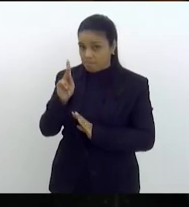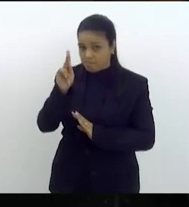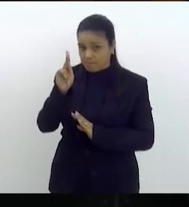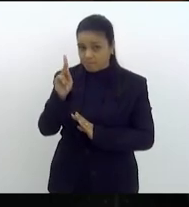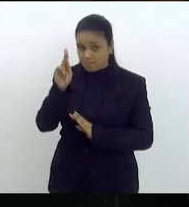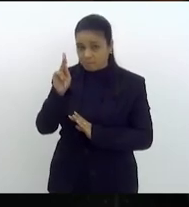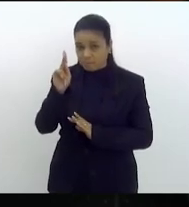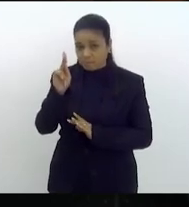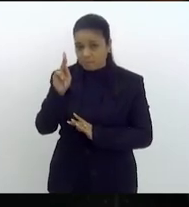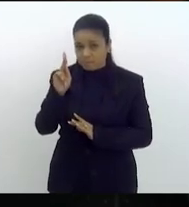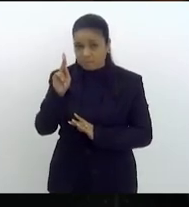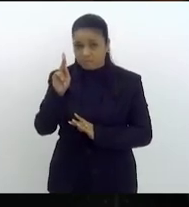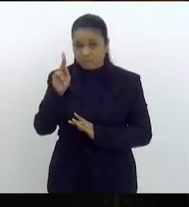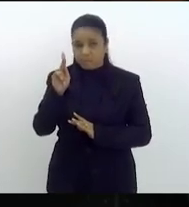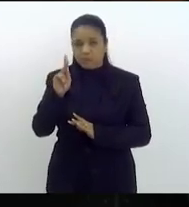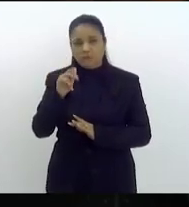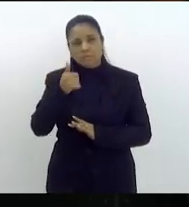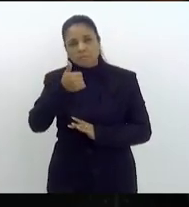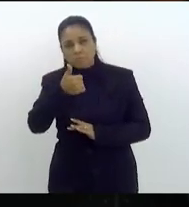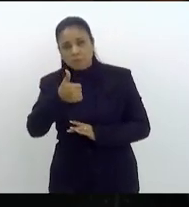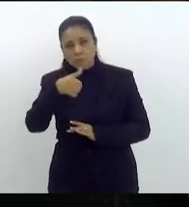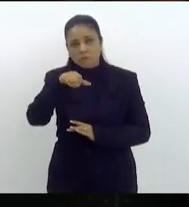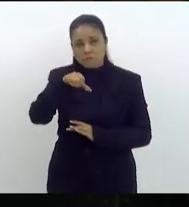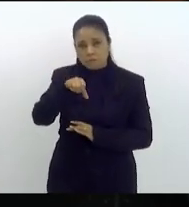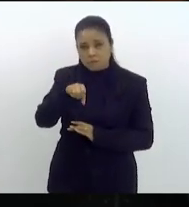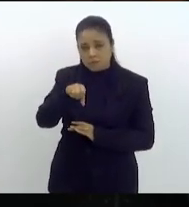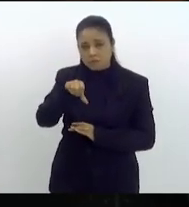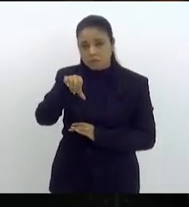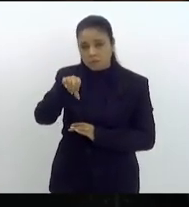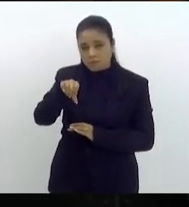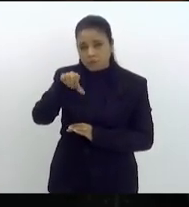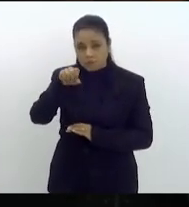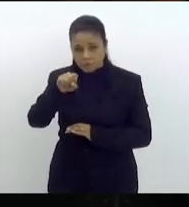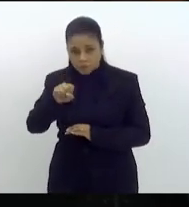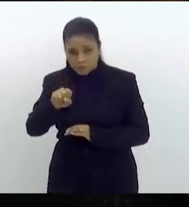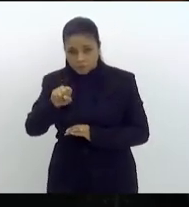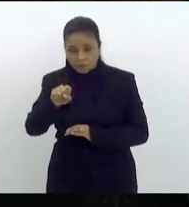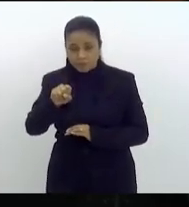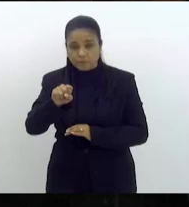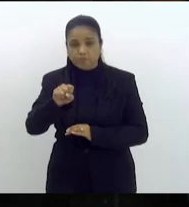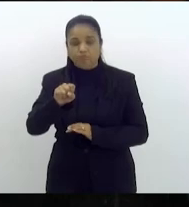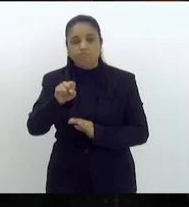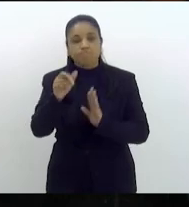traduzidos de 98 estabeleceu